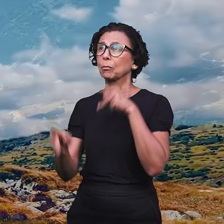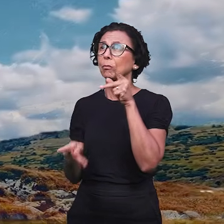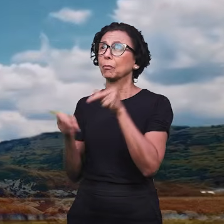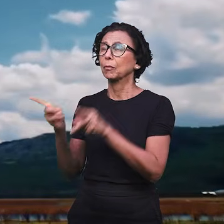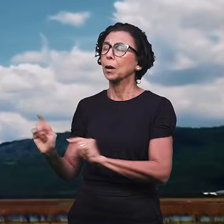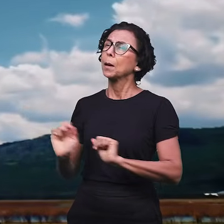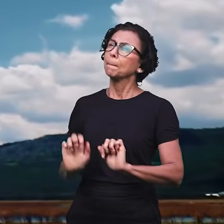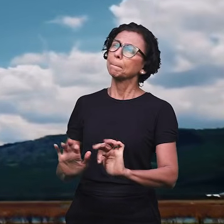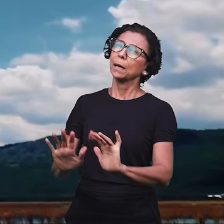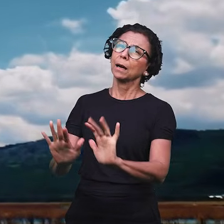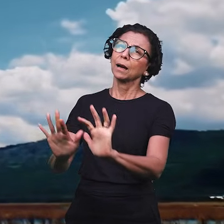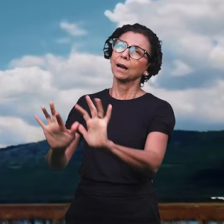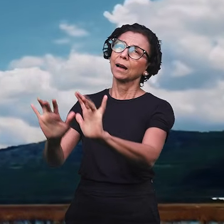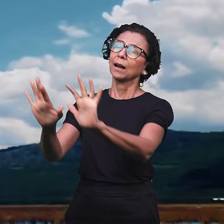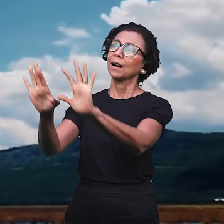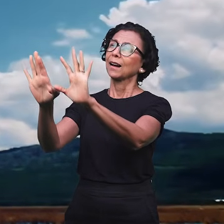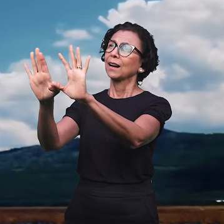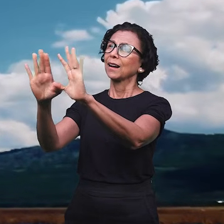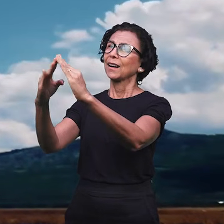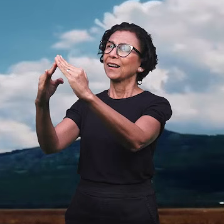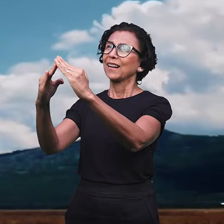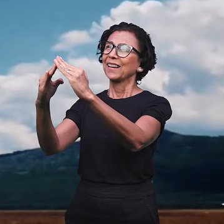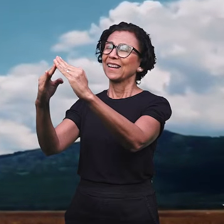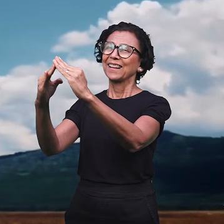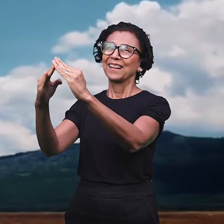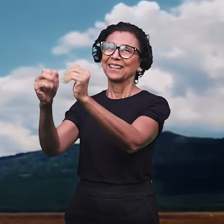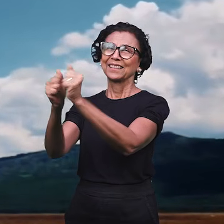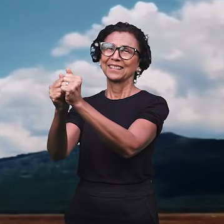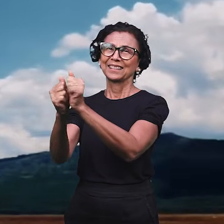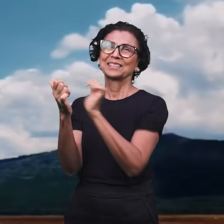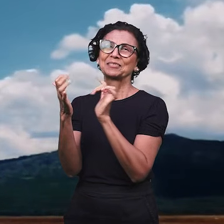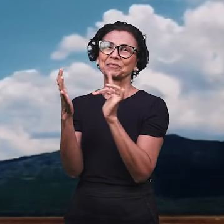subirem pra com Ele estar.